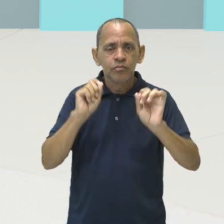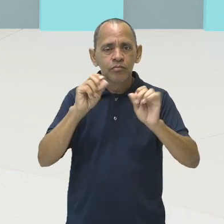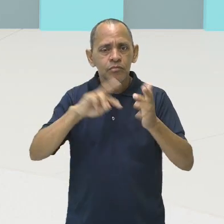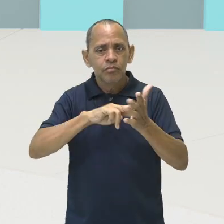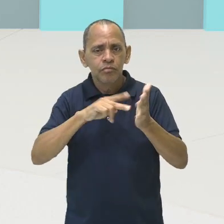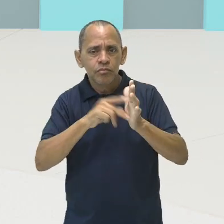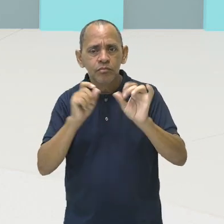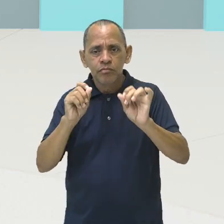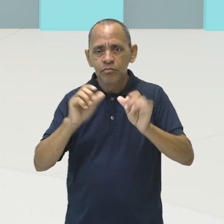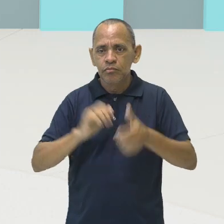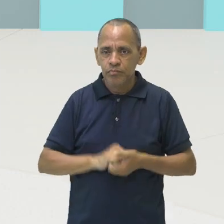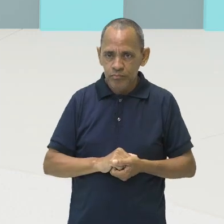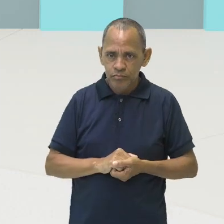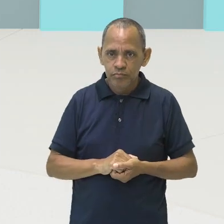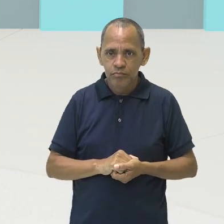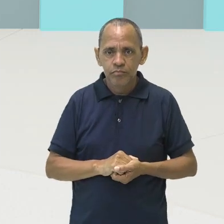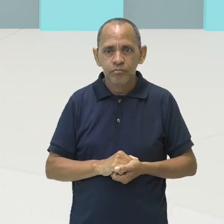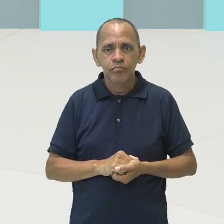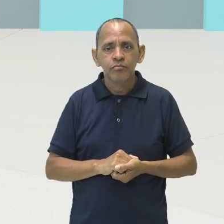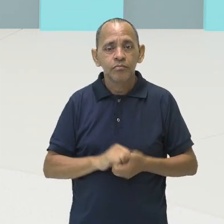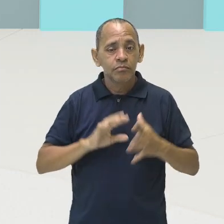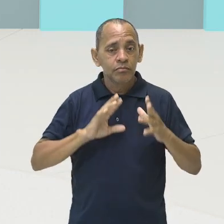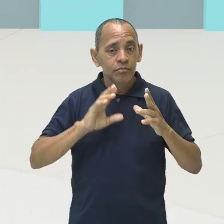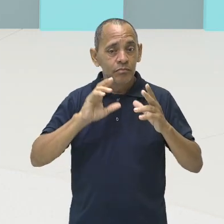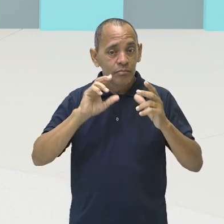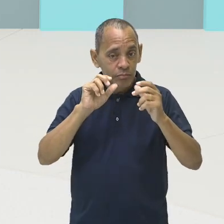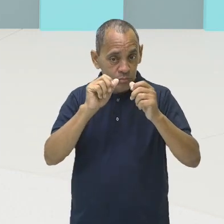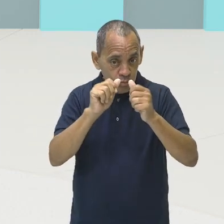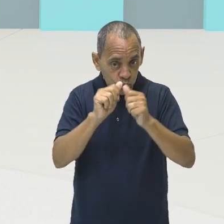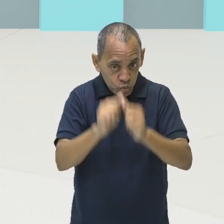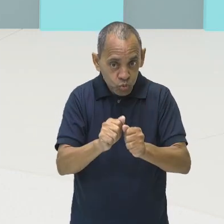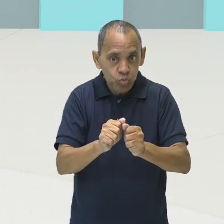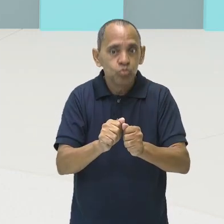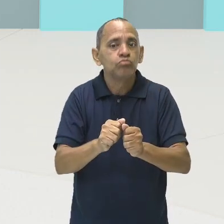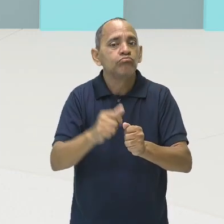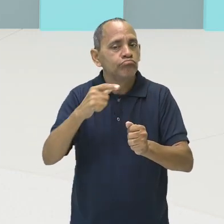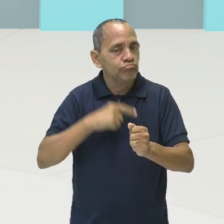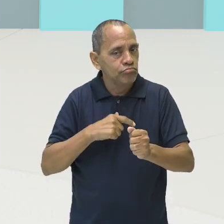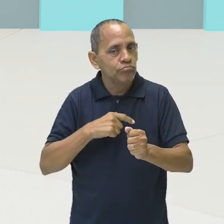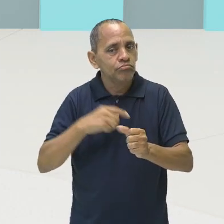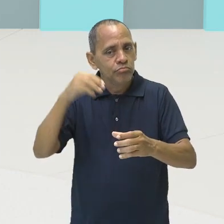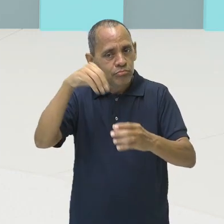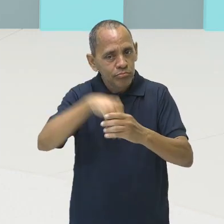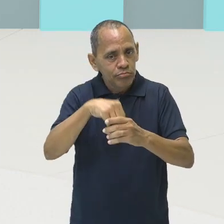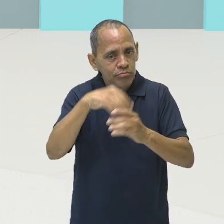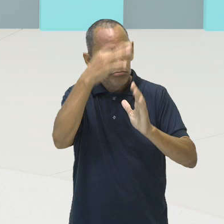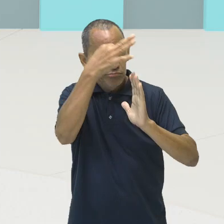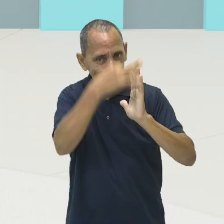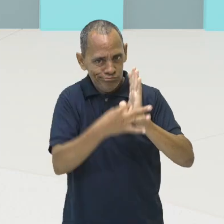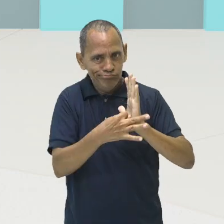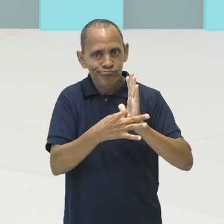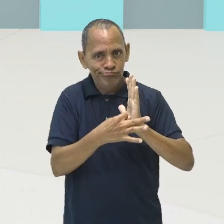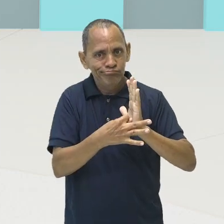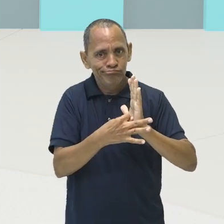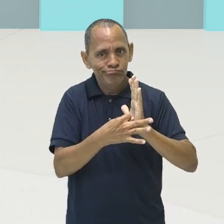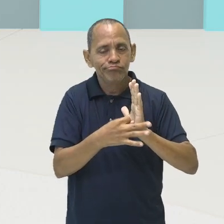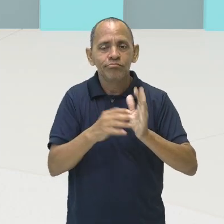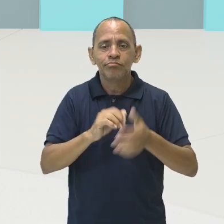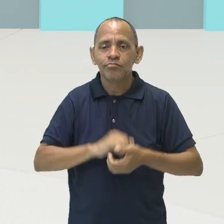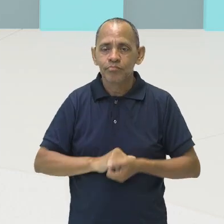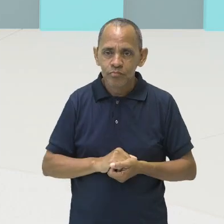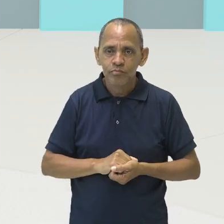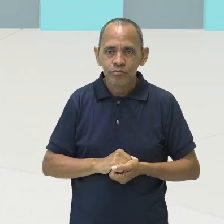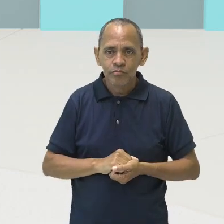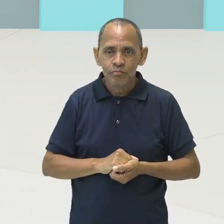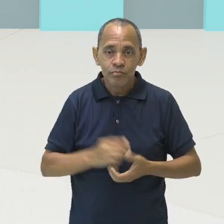esses elementos linguísticos. Então, todo elemento que está inserido em um texto, ou seja, tudo o que